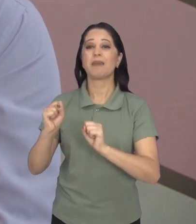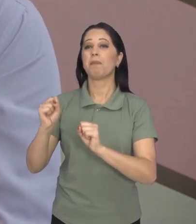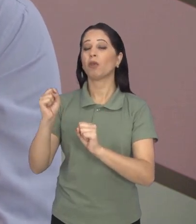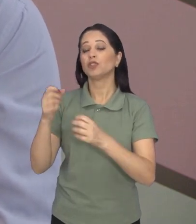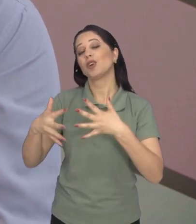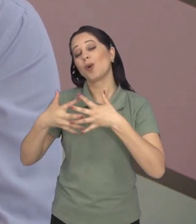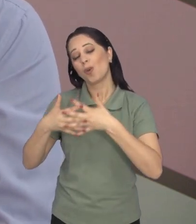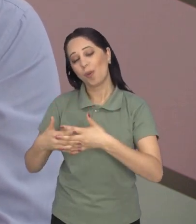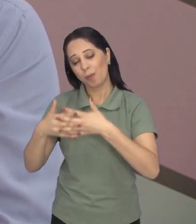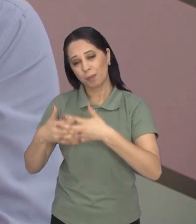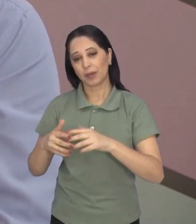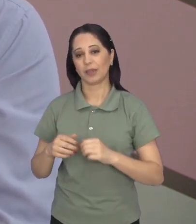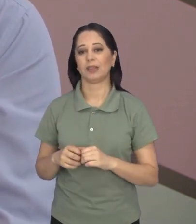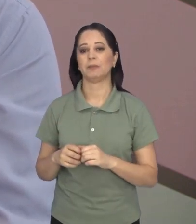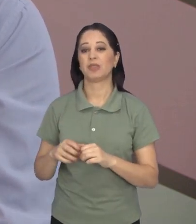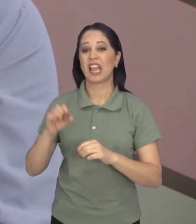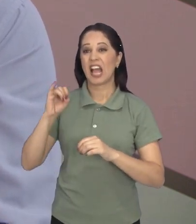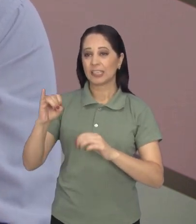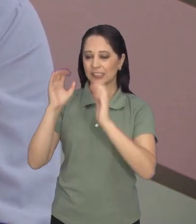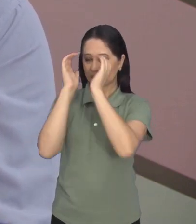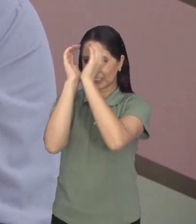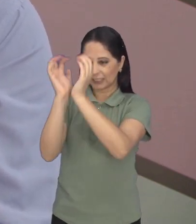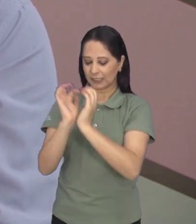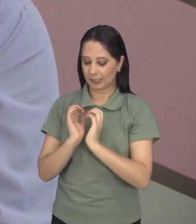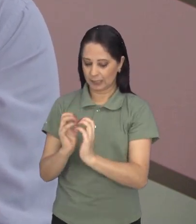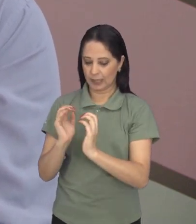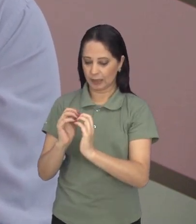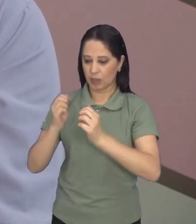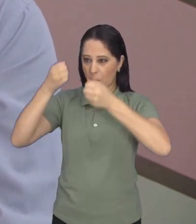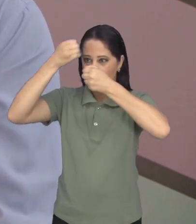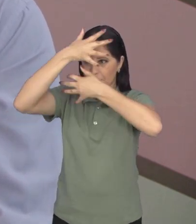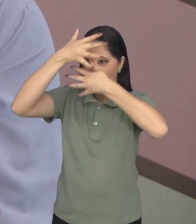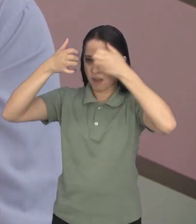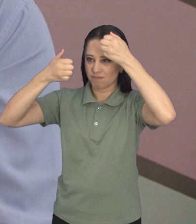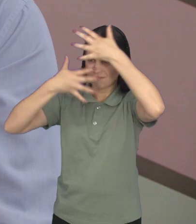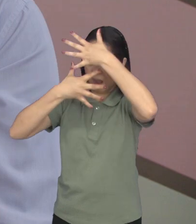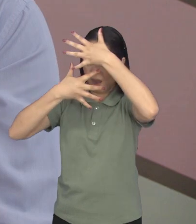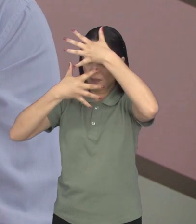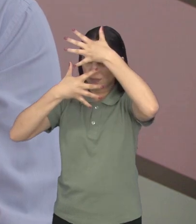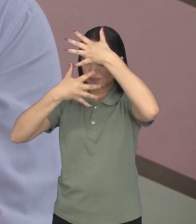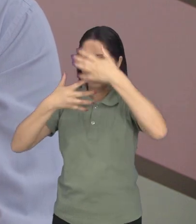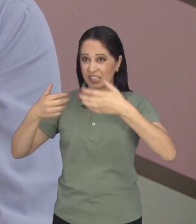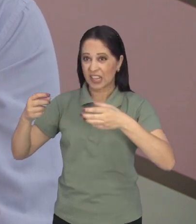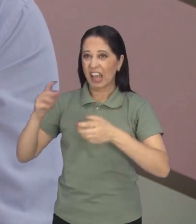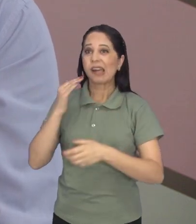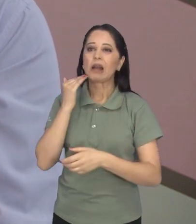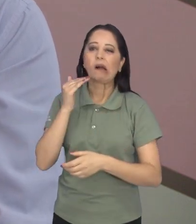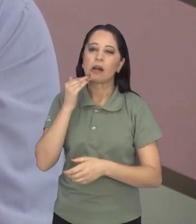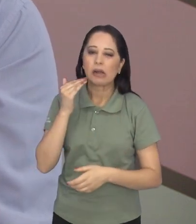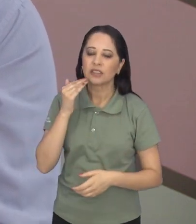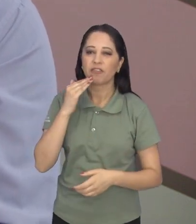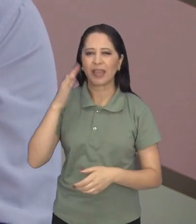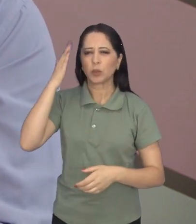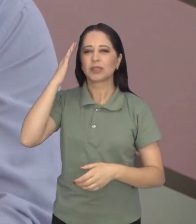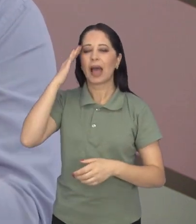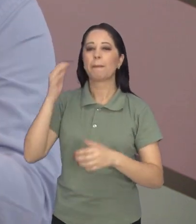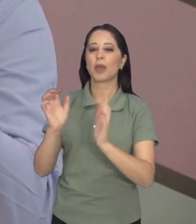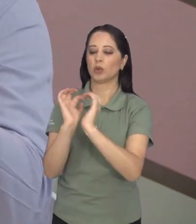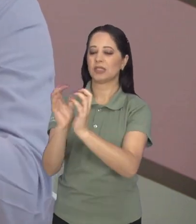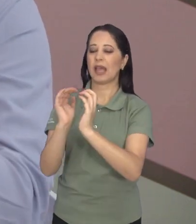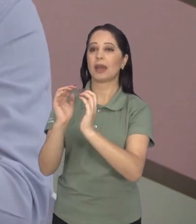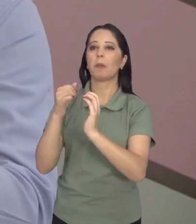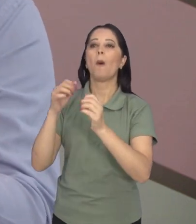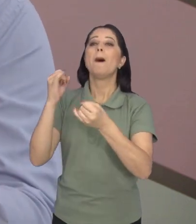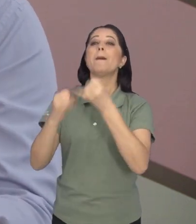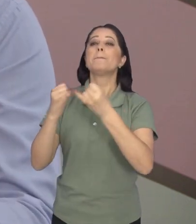ter uma dificuldade de movimento. Esse controle é muito fino. Qualquer alteração nessa cadência de informações, que